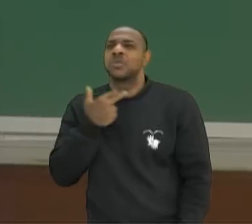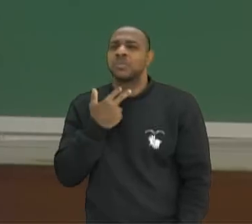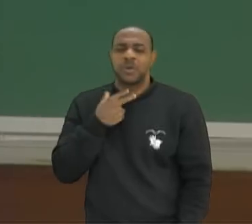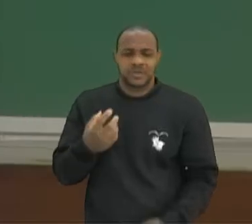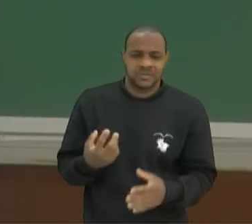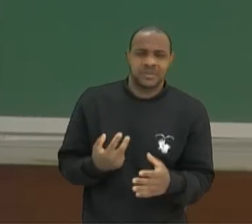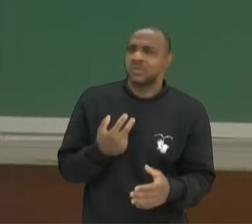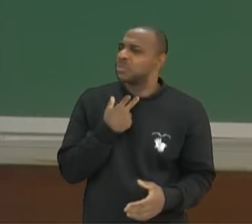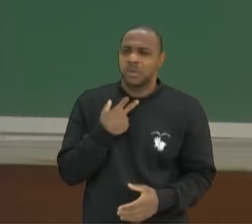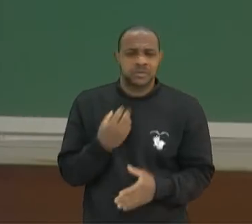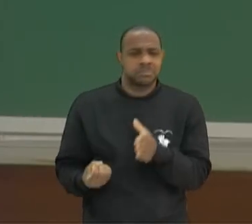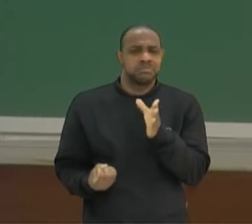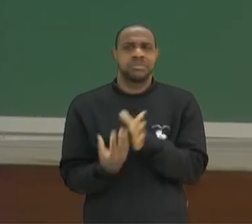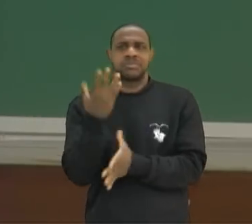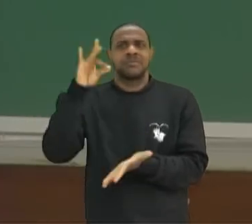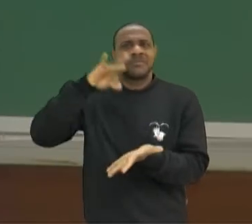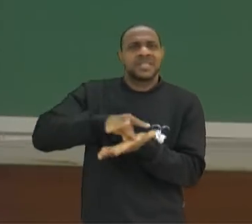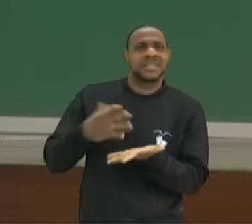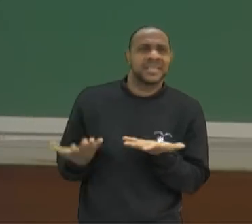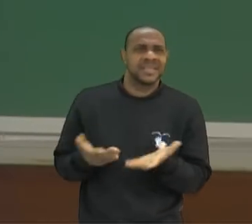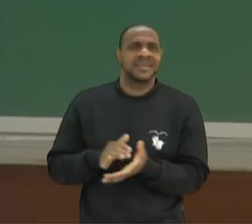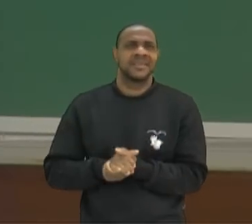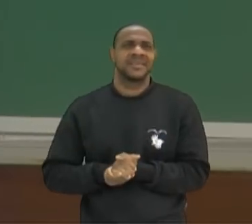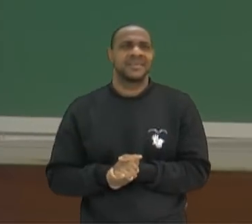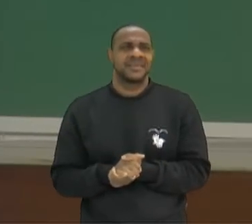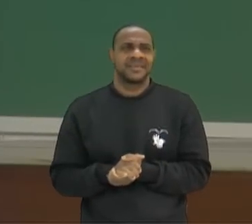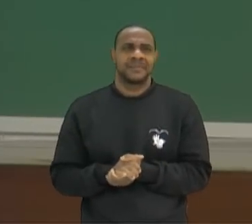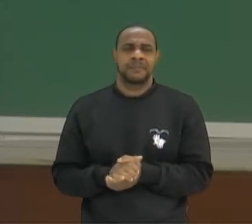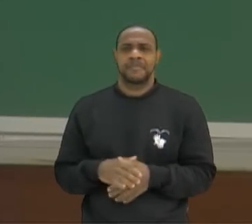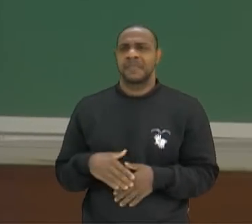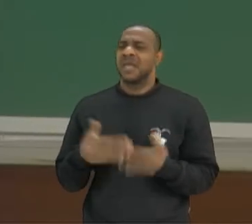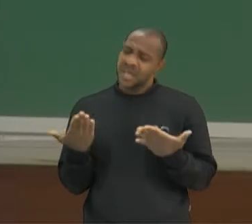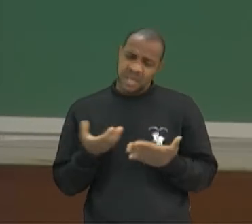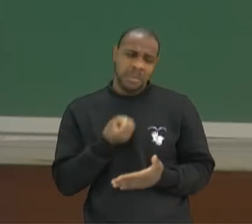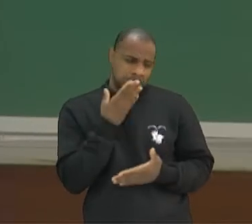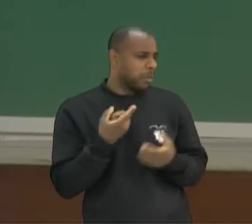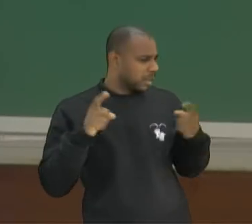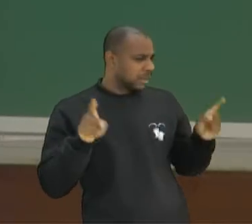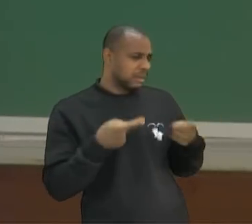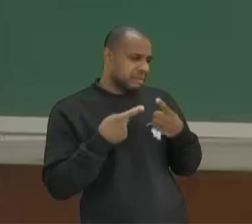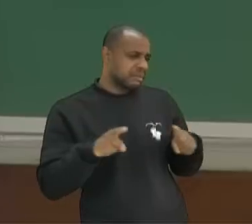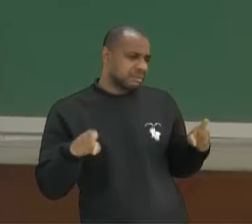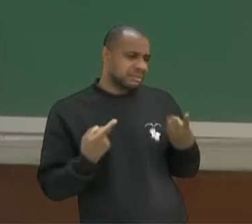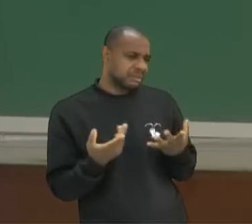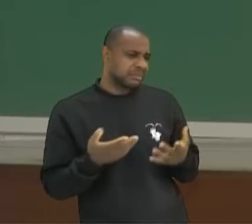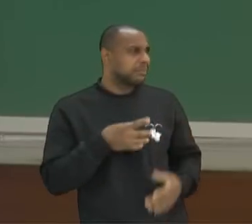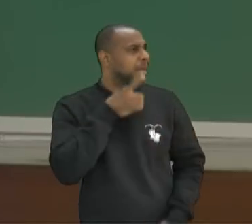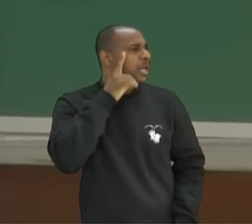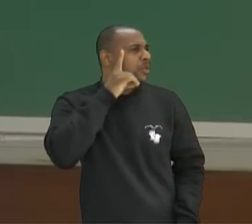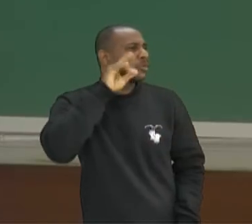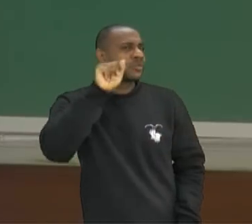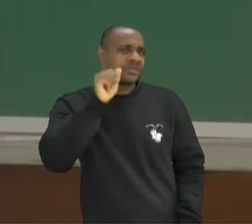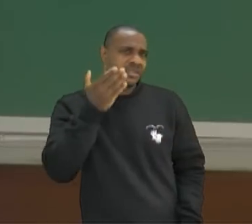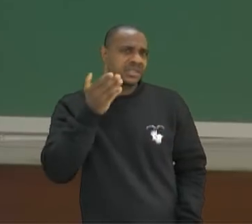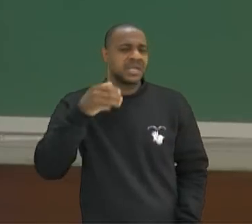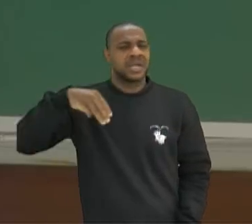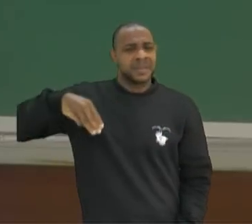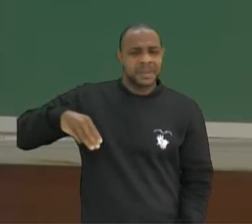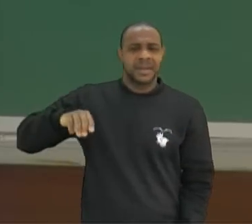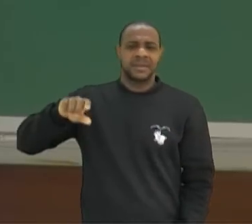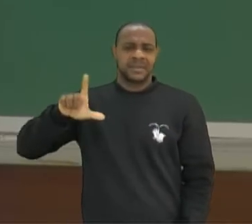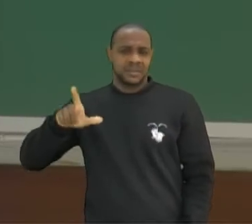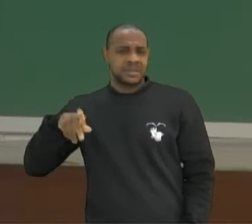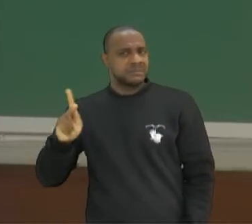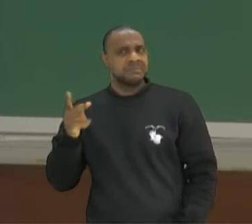tornar verdadeiro? E daí o comentário, é uma bela canção, né? para o dia do Martin Luther